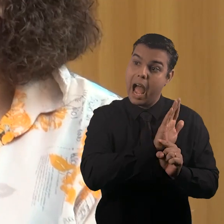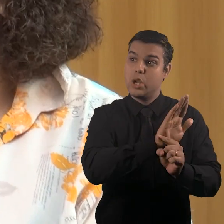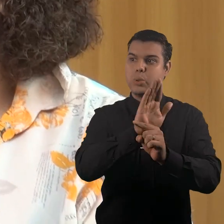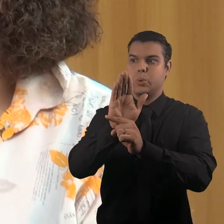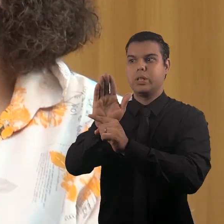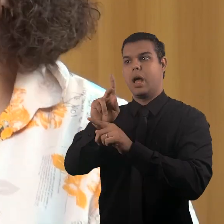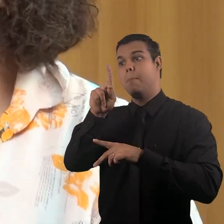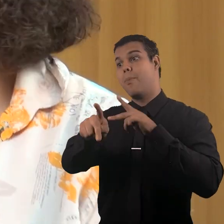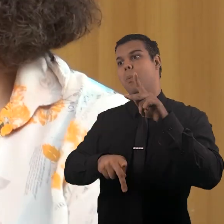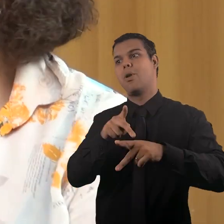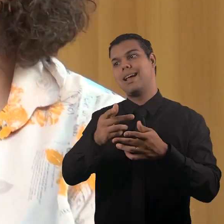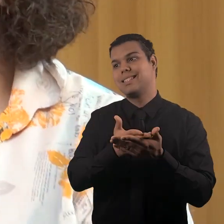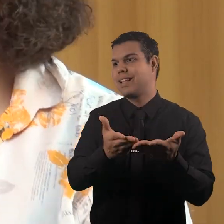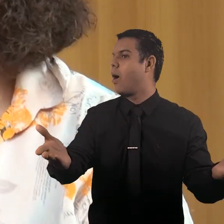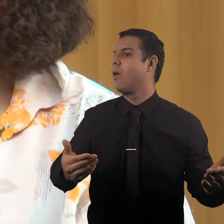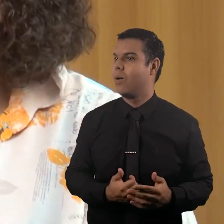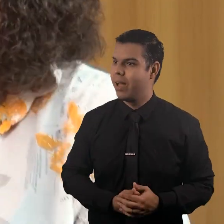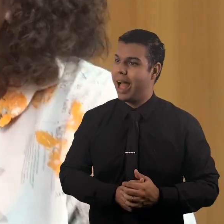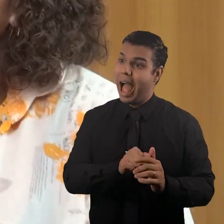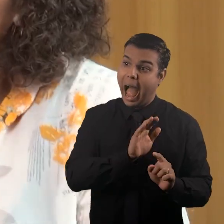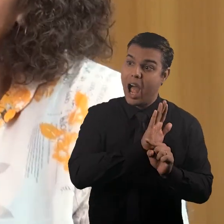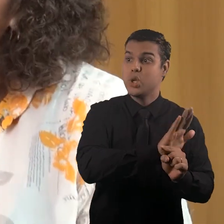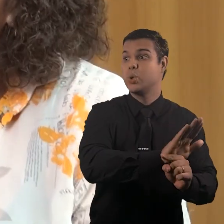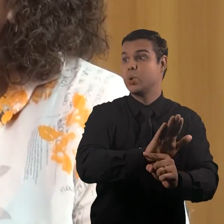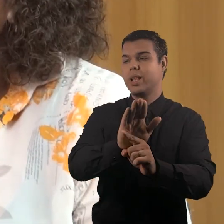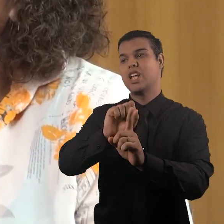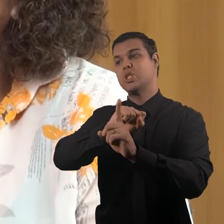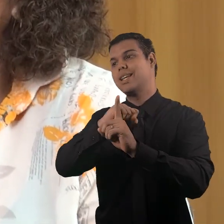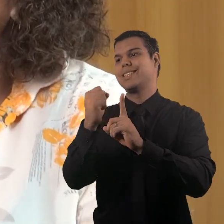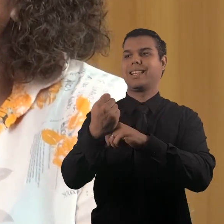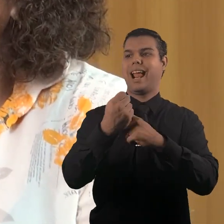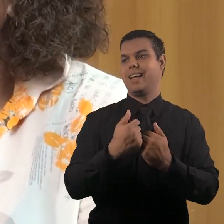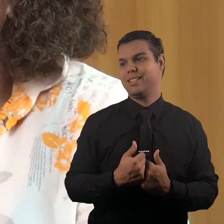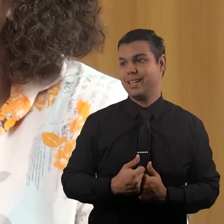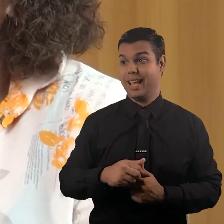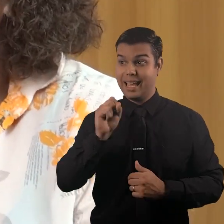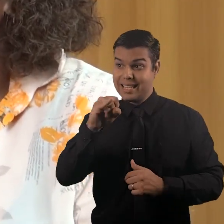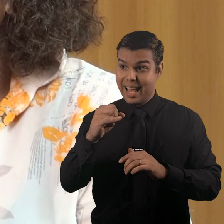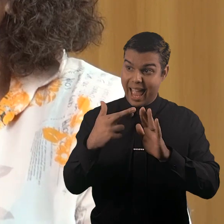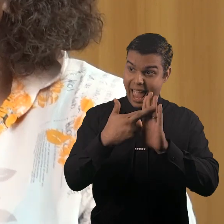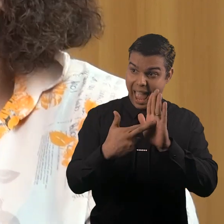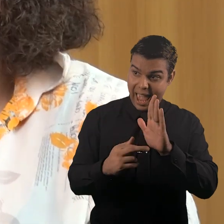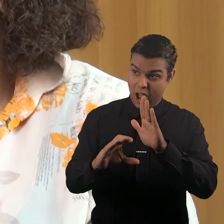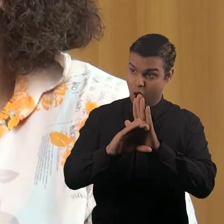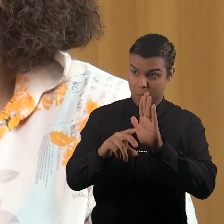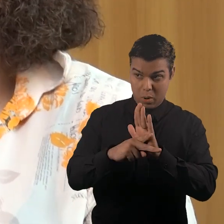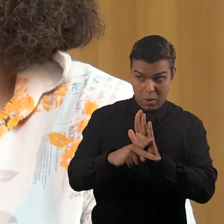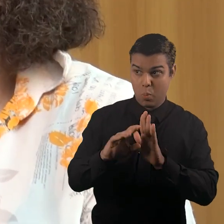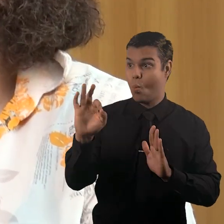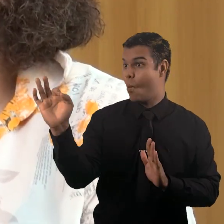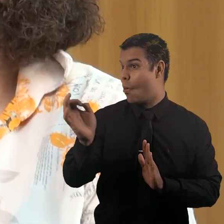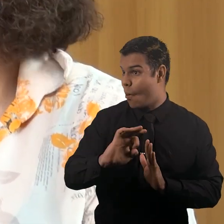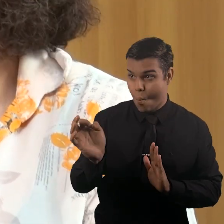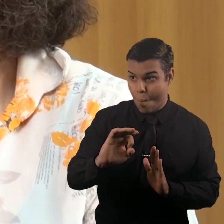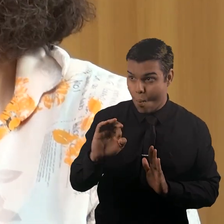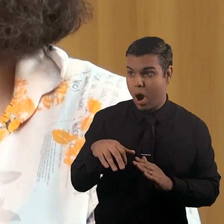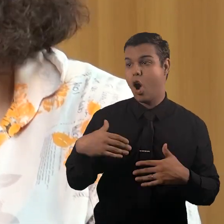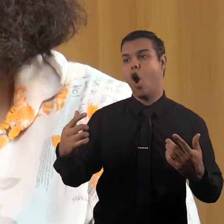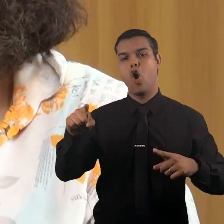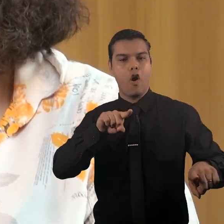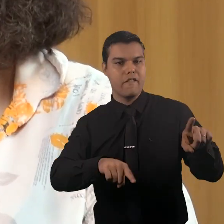população. É tudo a serviço da sociedade. Então, se eu não tenho regras de compliance, se eu não tenho regras